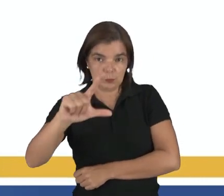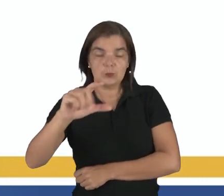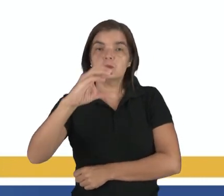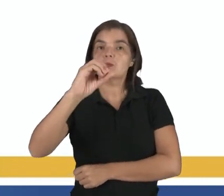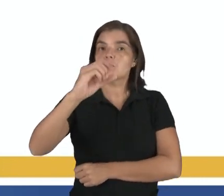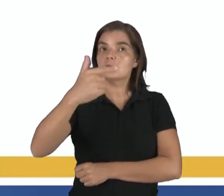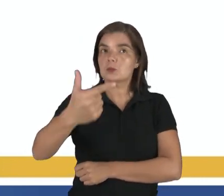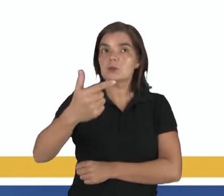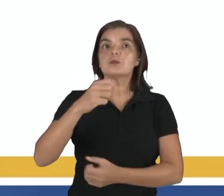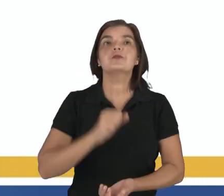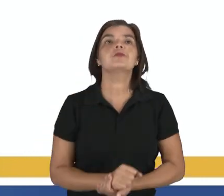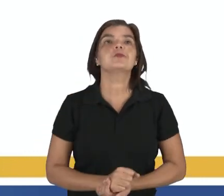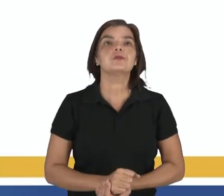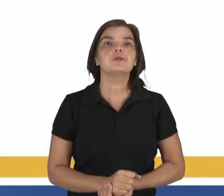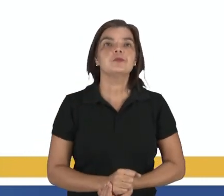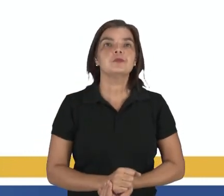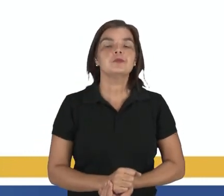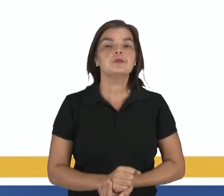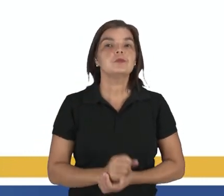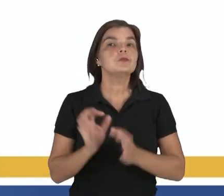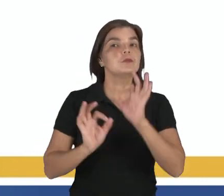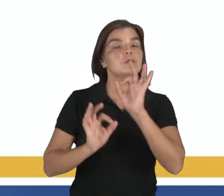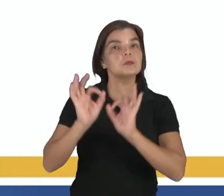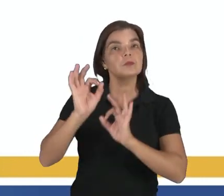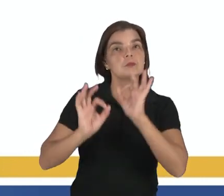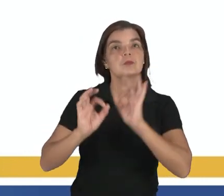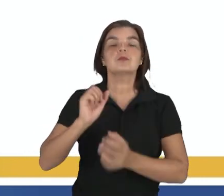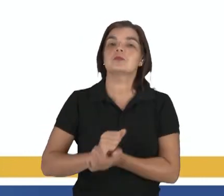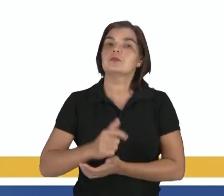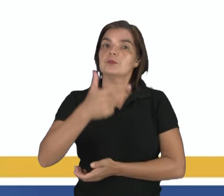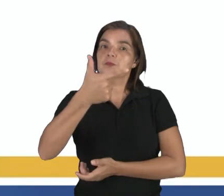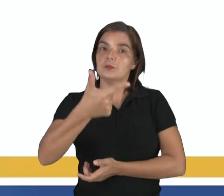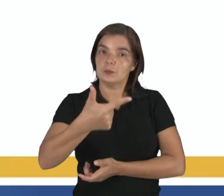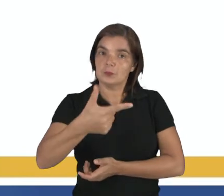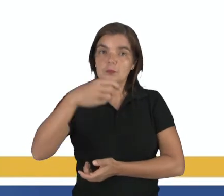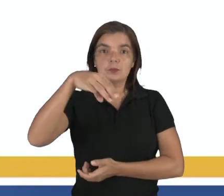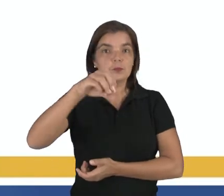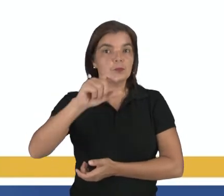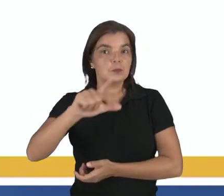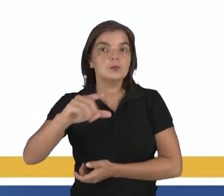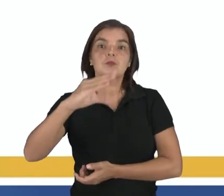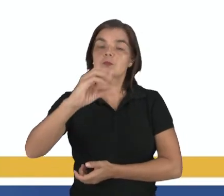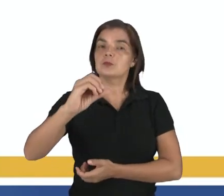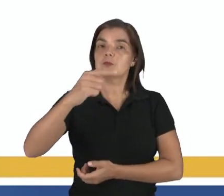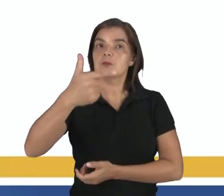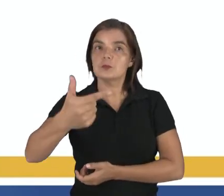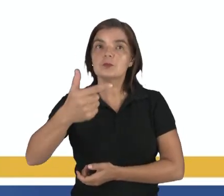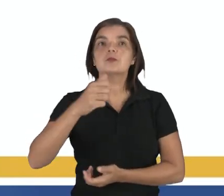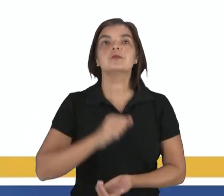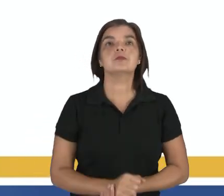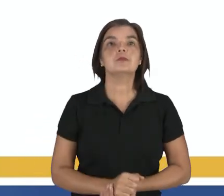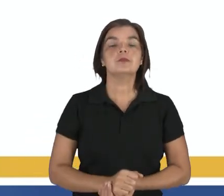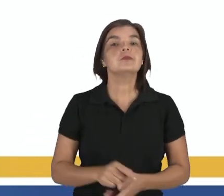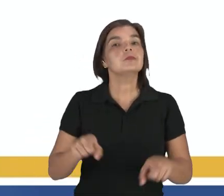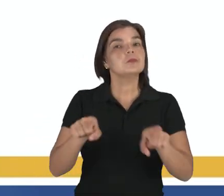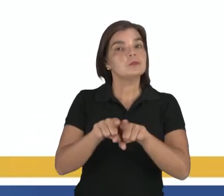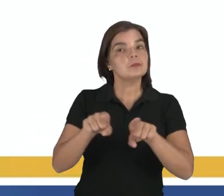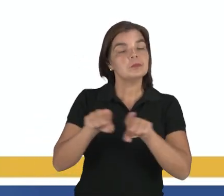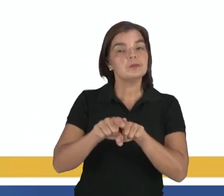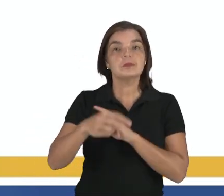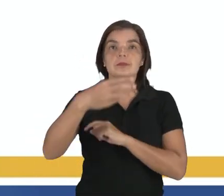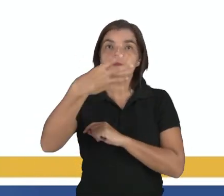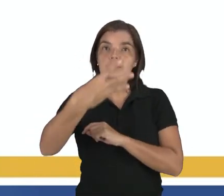de O2, vai produzir 2 mols de CO2 e também